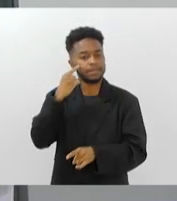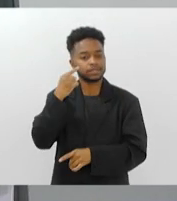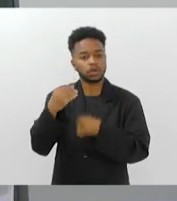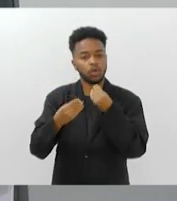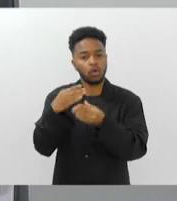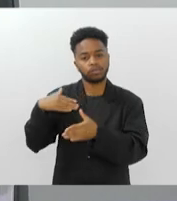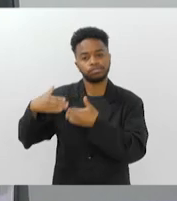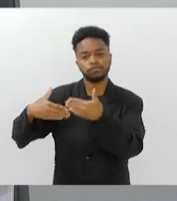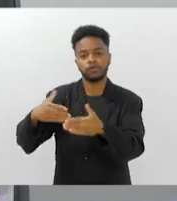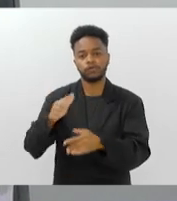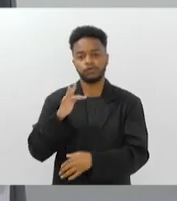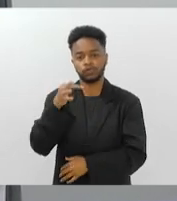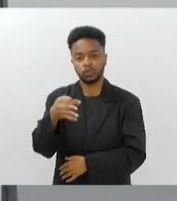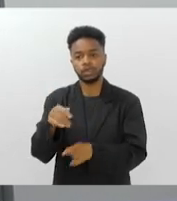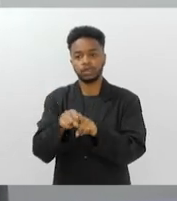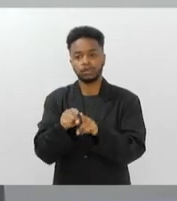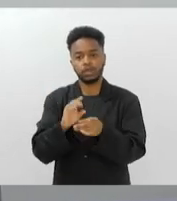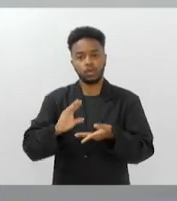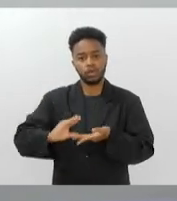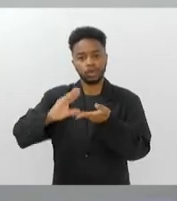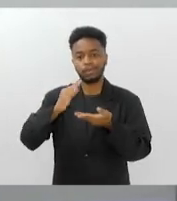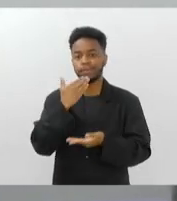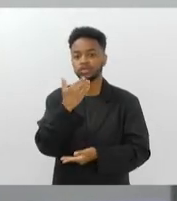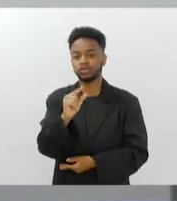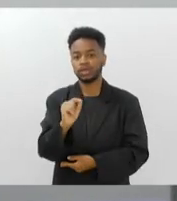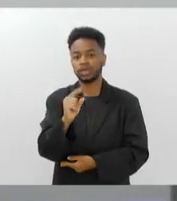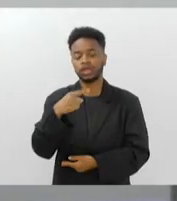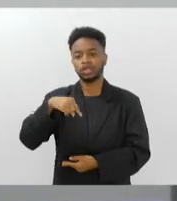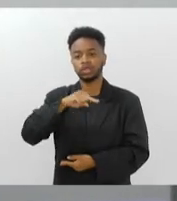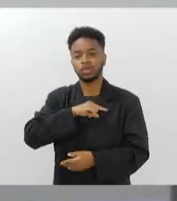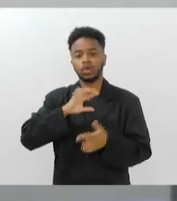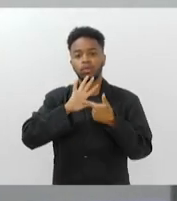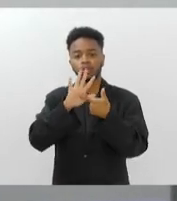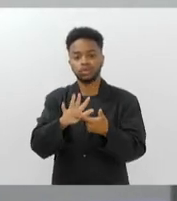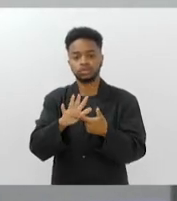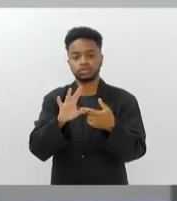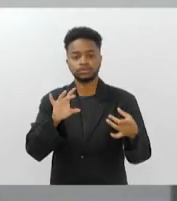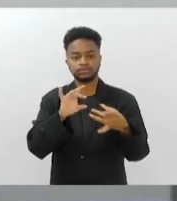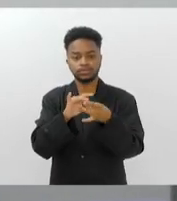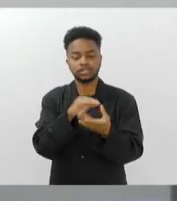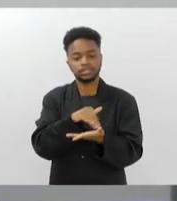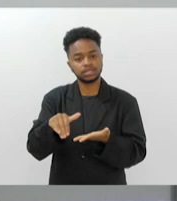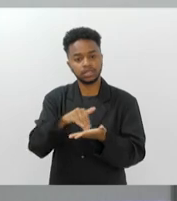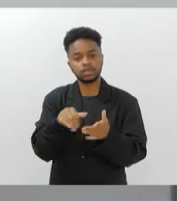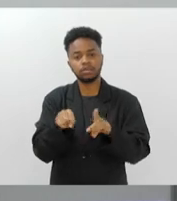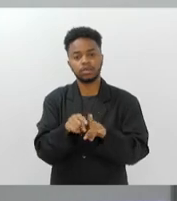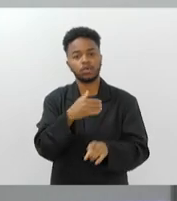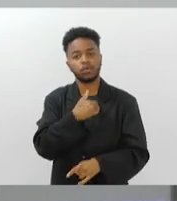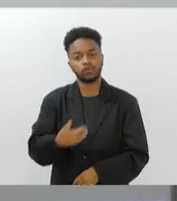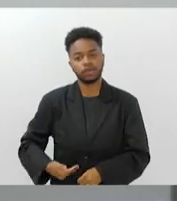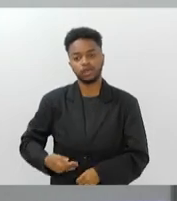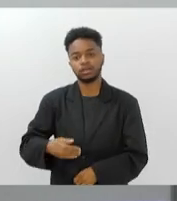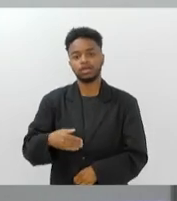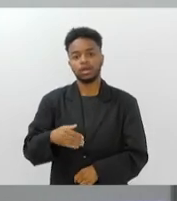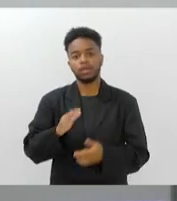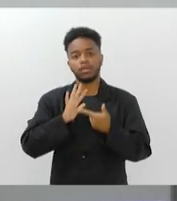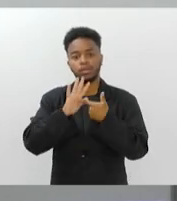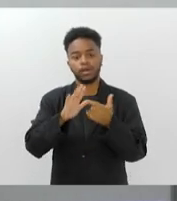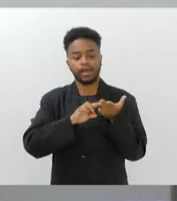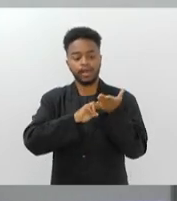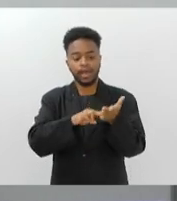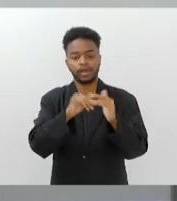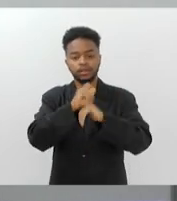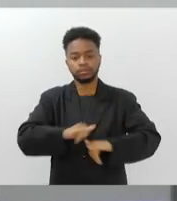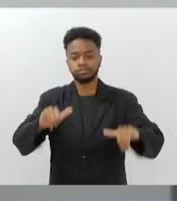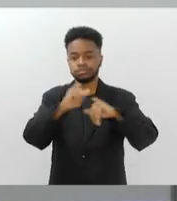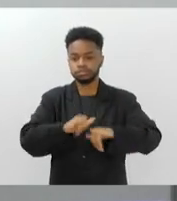e aqui o colegiado tá pedindo pra gente poder circular eh n secretaria nos governos parlamentares essa carta pra gente disseminar